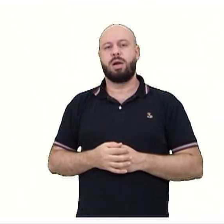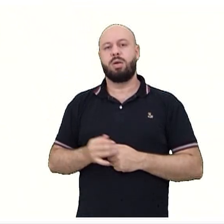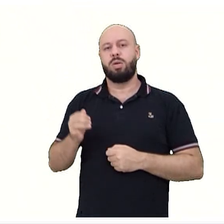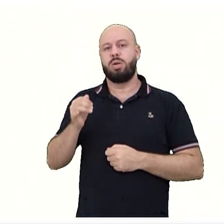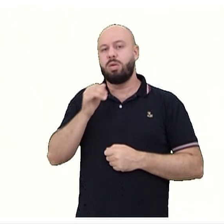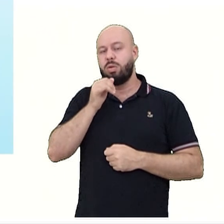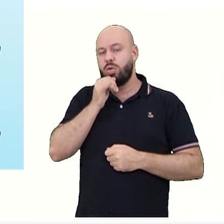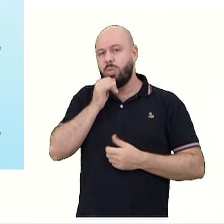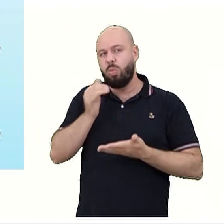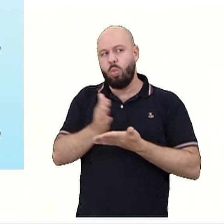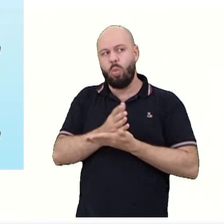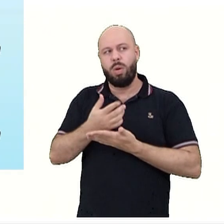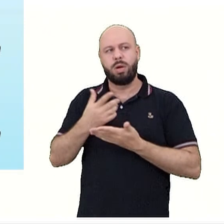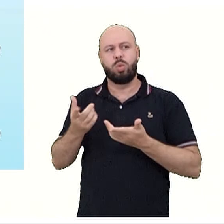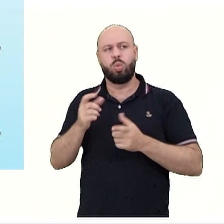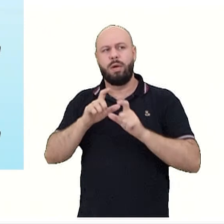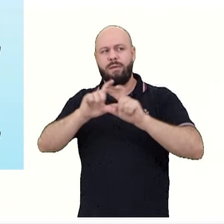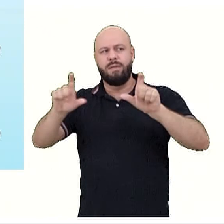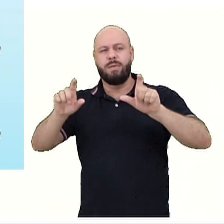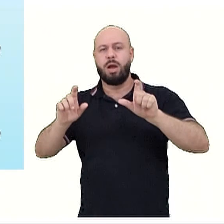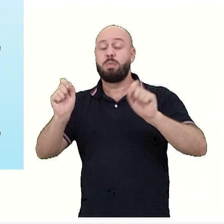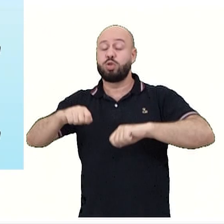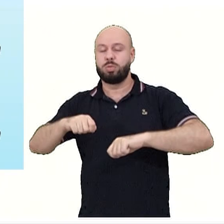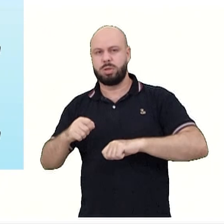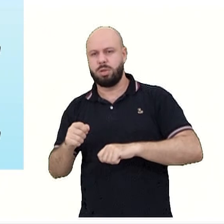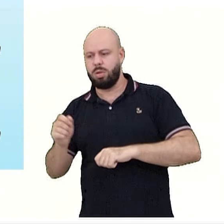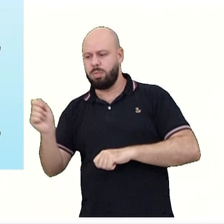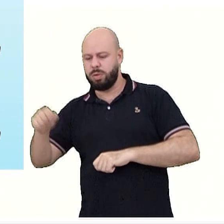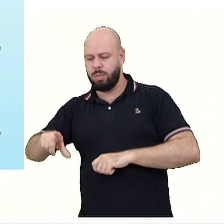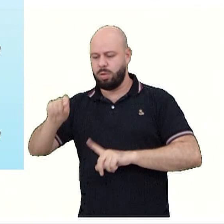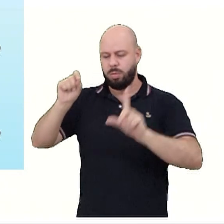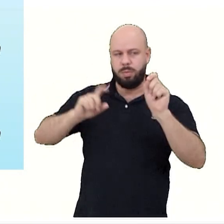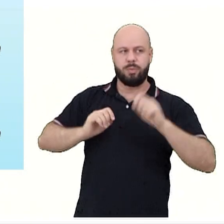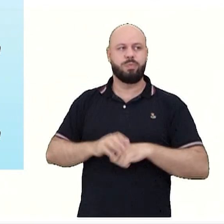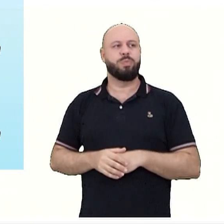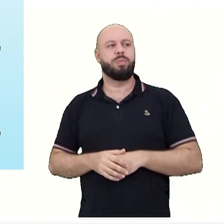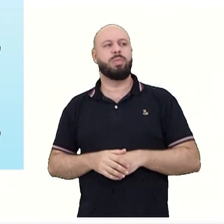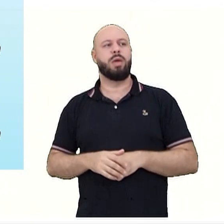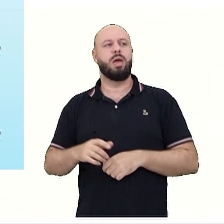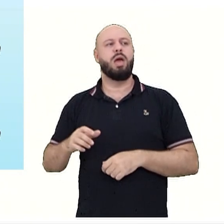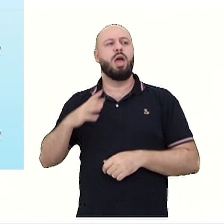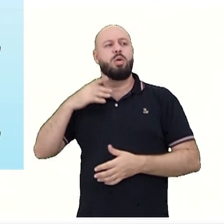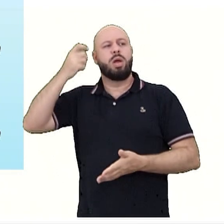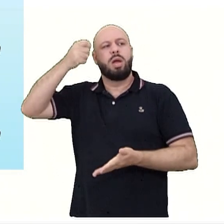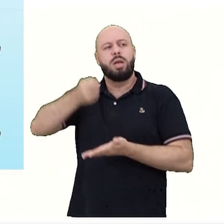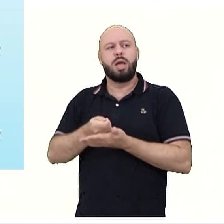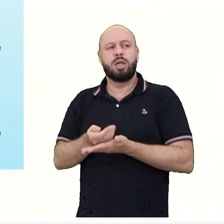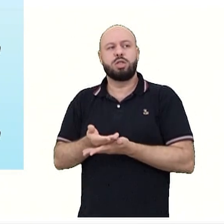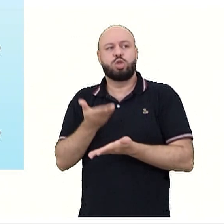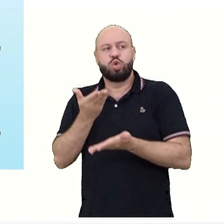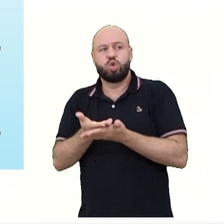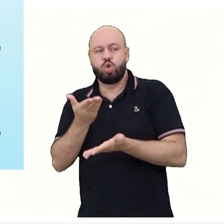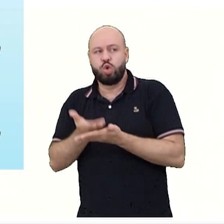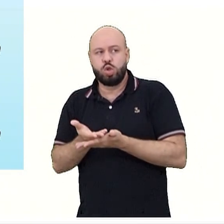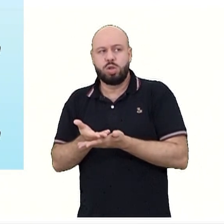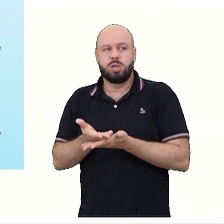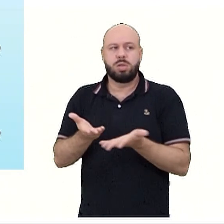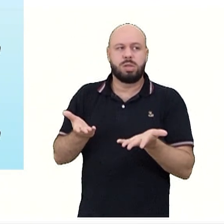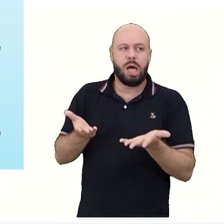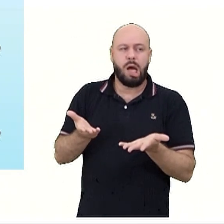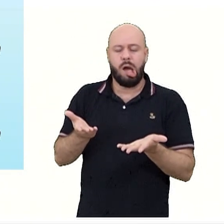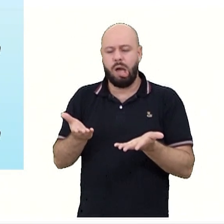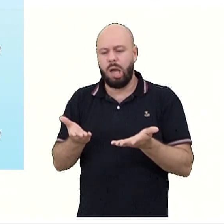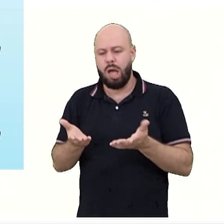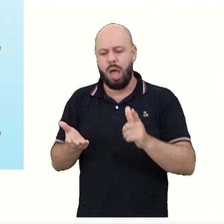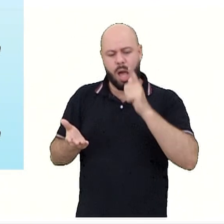então, falando sobre alternativas, né? I can't decide whether to study German or French.